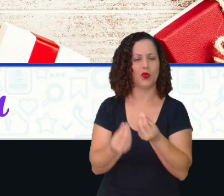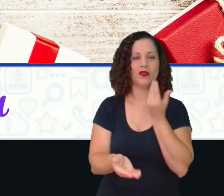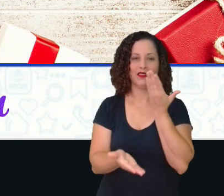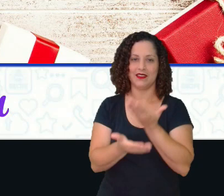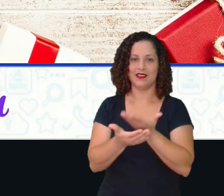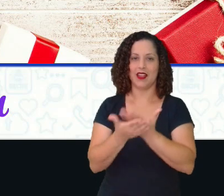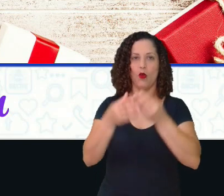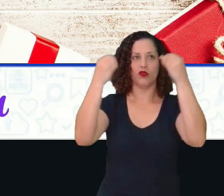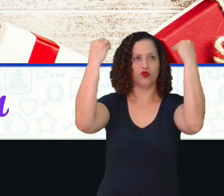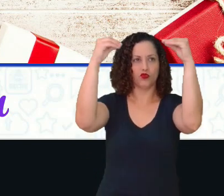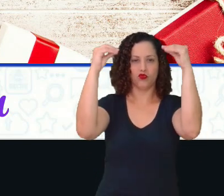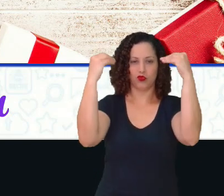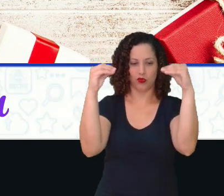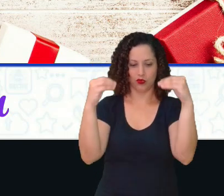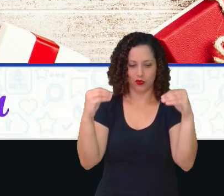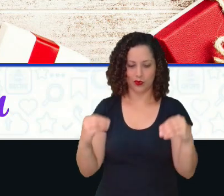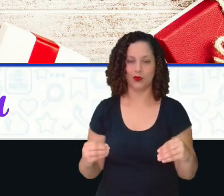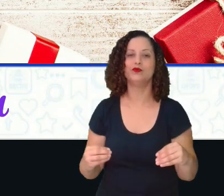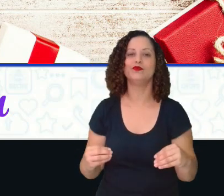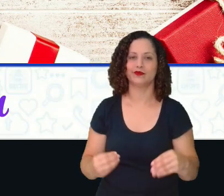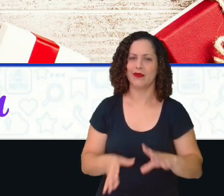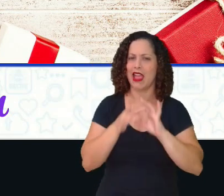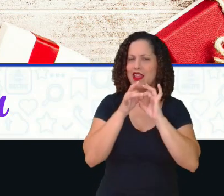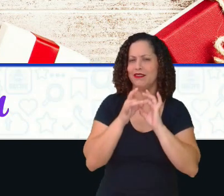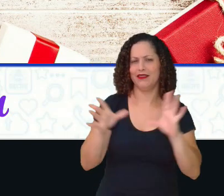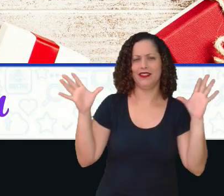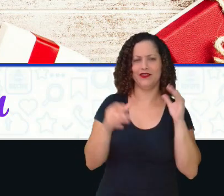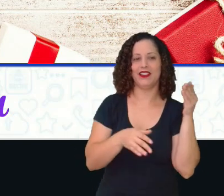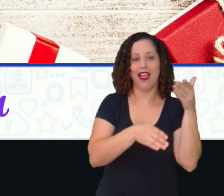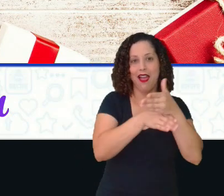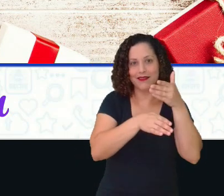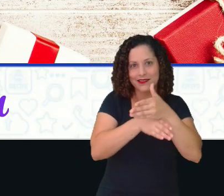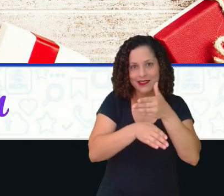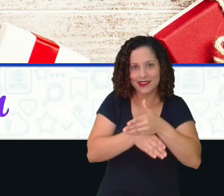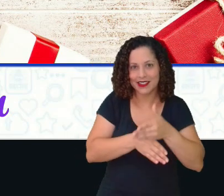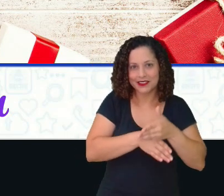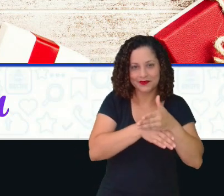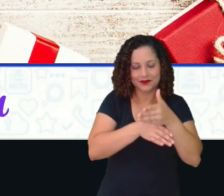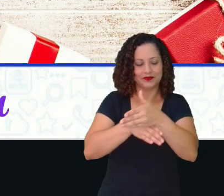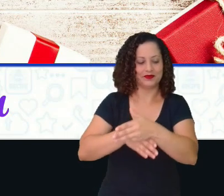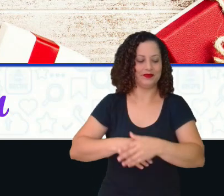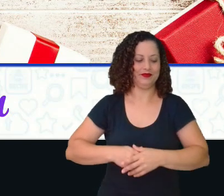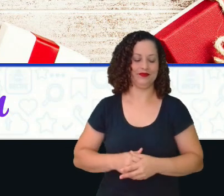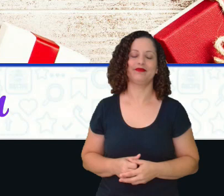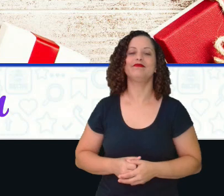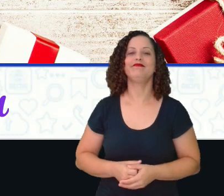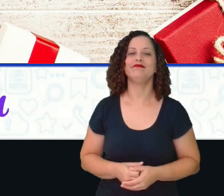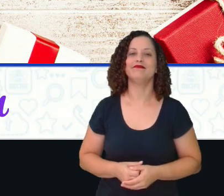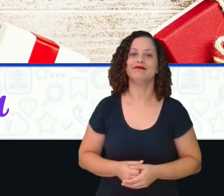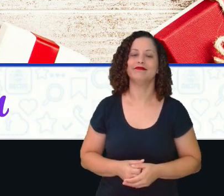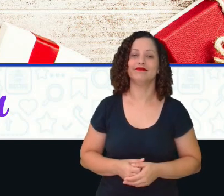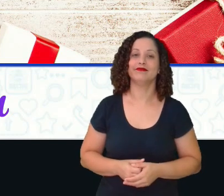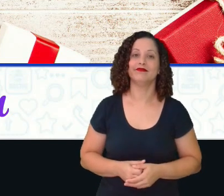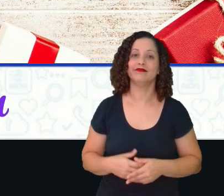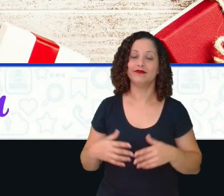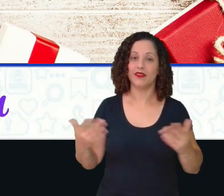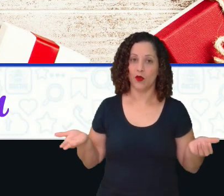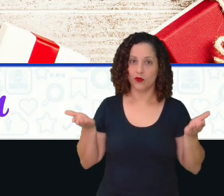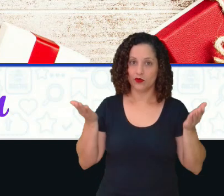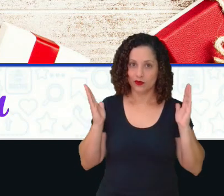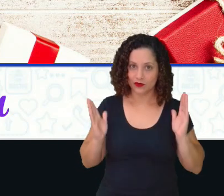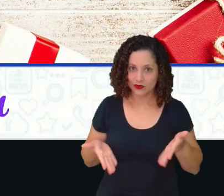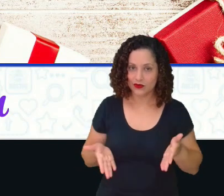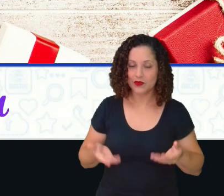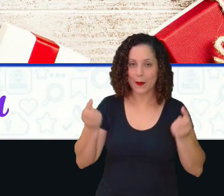disponíveis o tempo que vocês quiserem acessar, puderem acessar, tá? Vamos lá. Então, como eu falei para